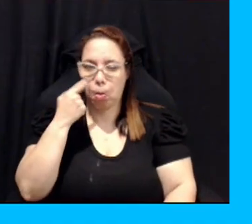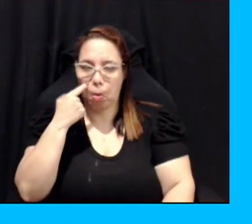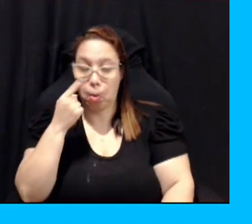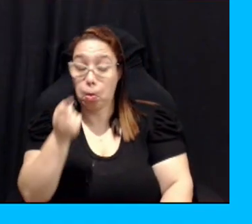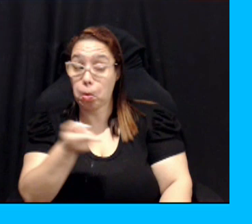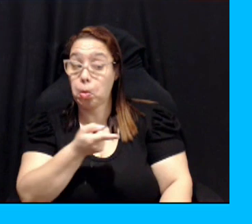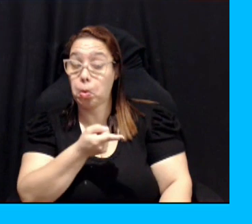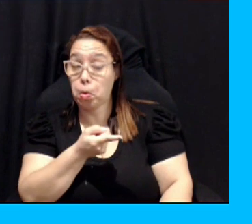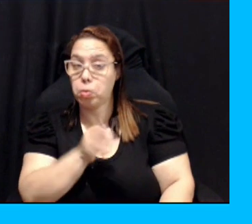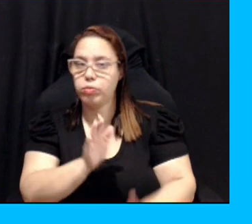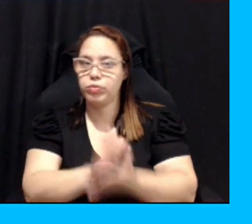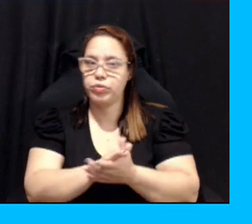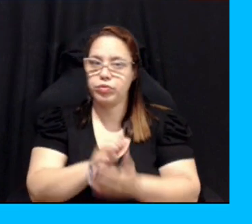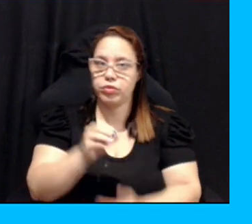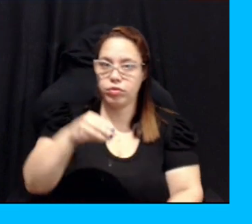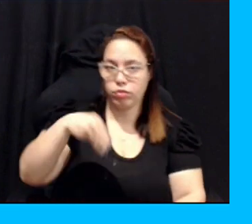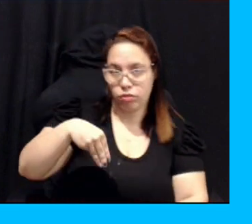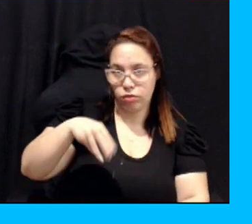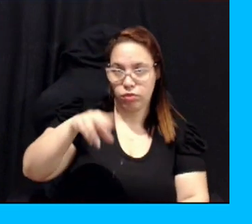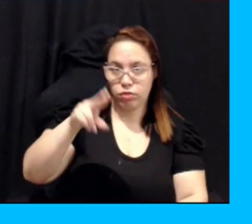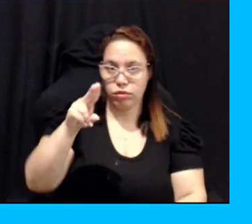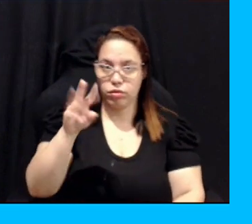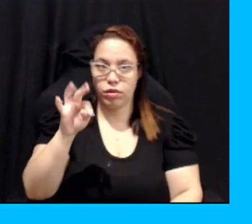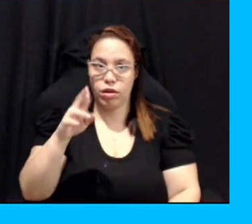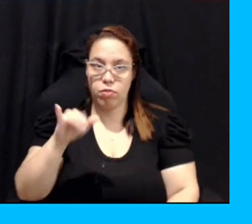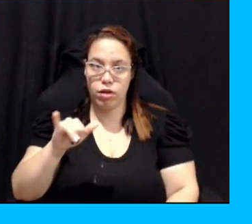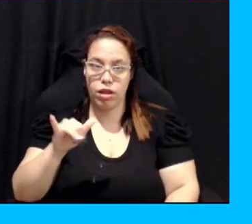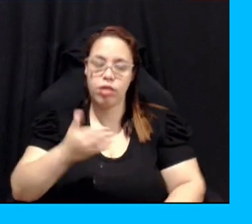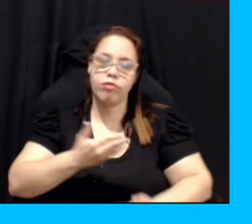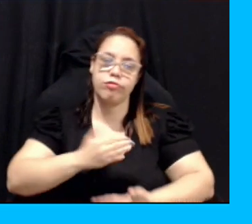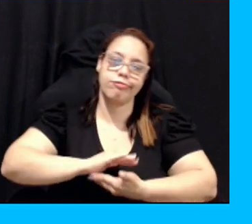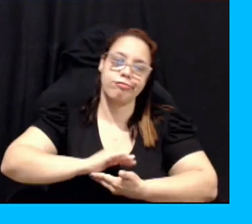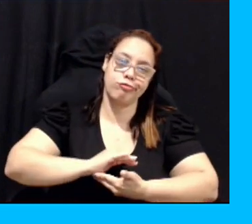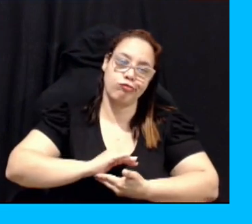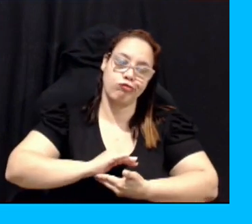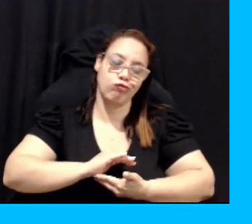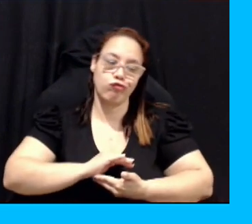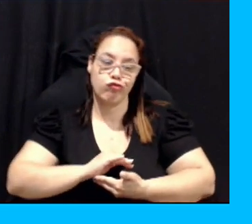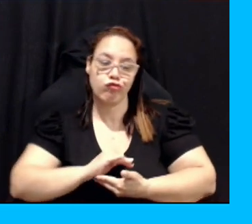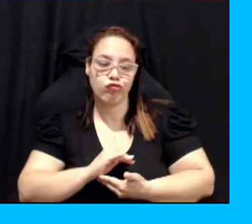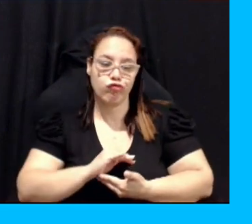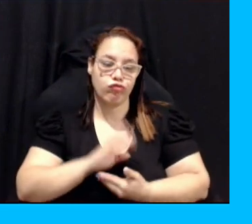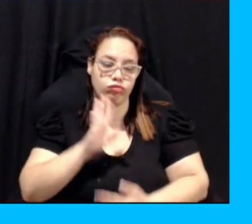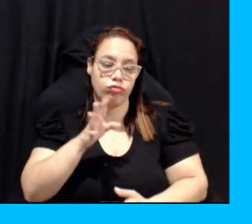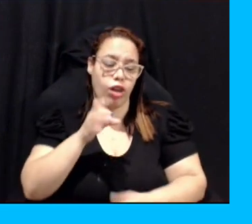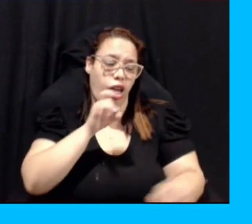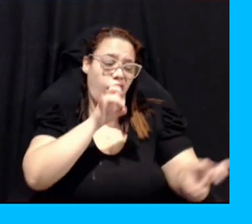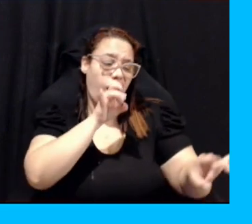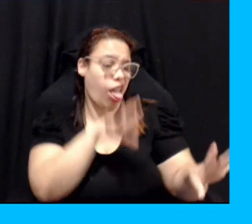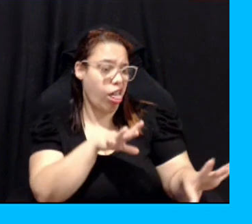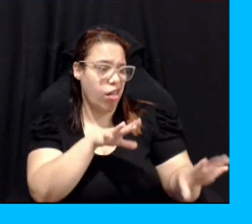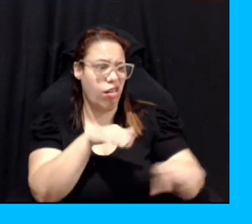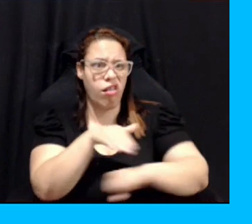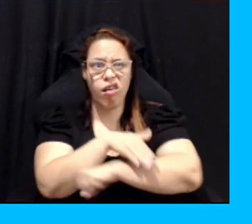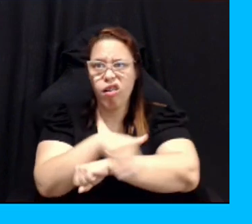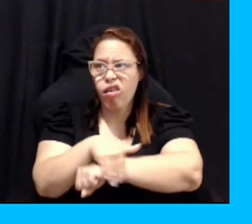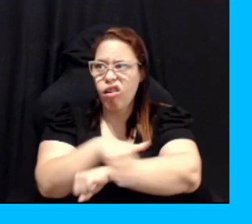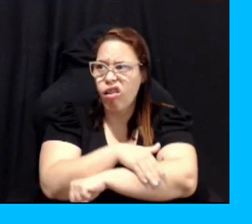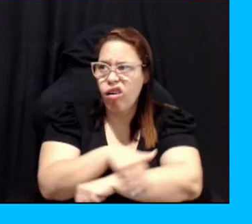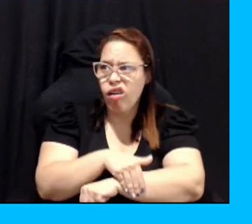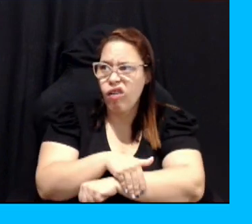O Muttley é um filhote muito dócil e ativo, que estava abandonado na rua quando sofreu